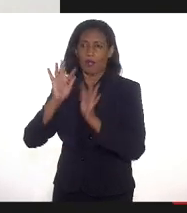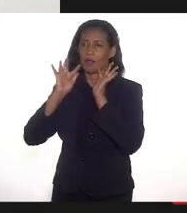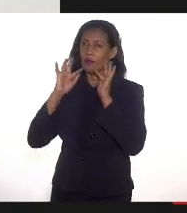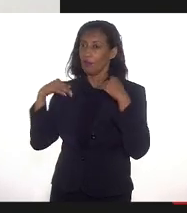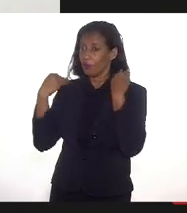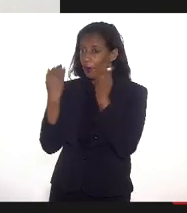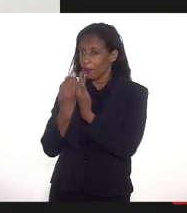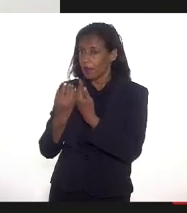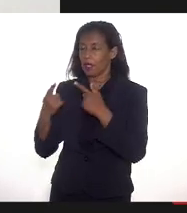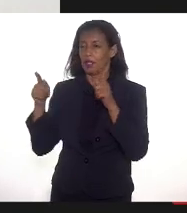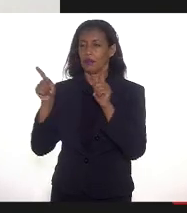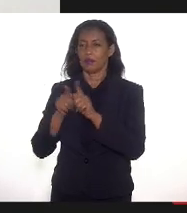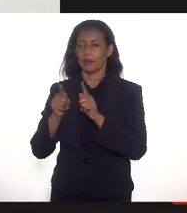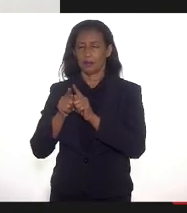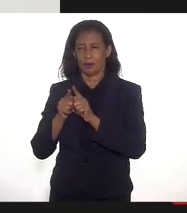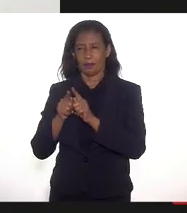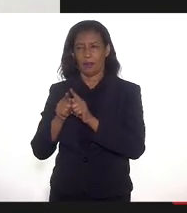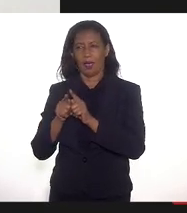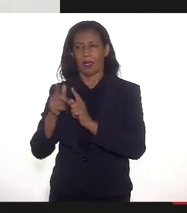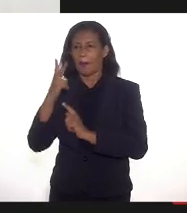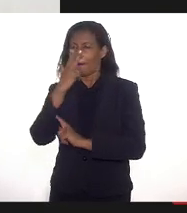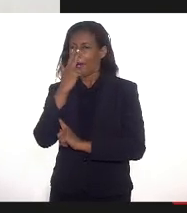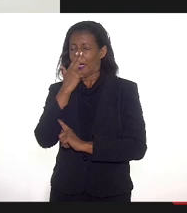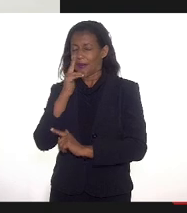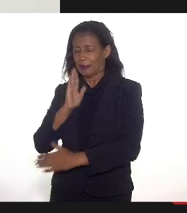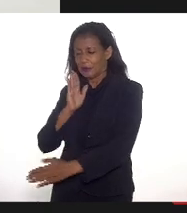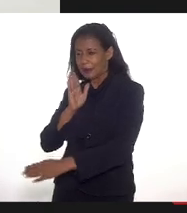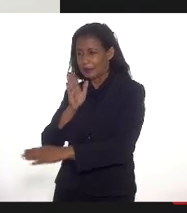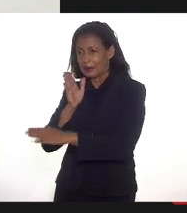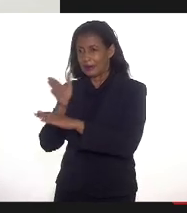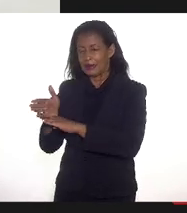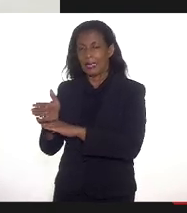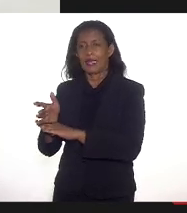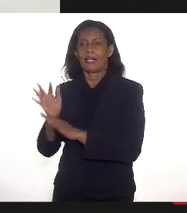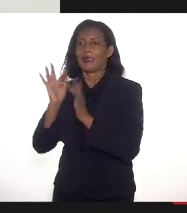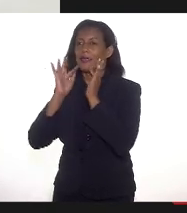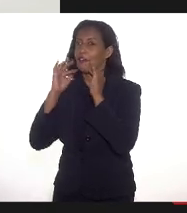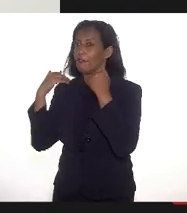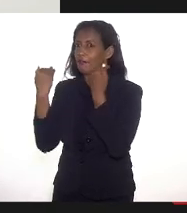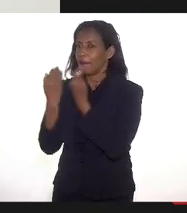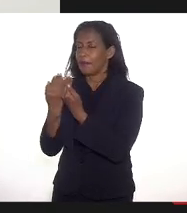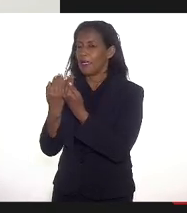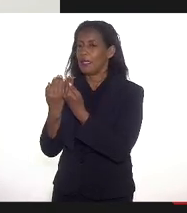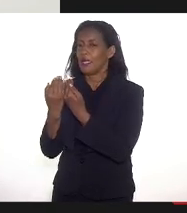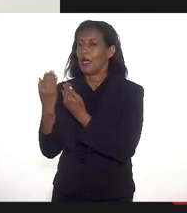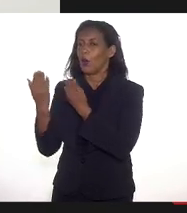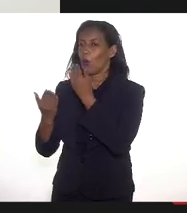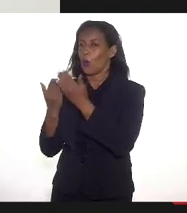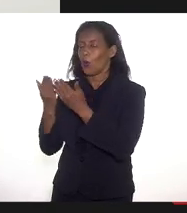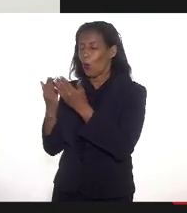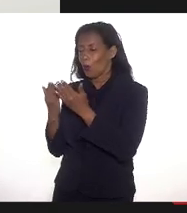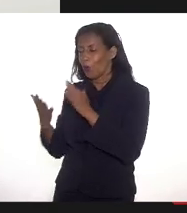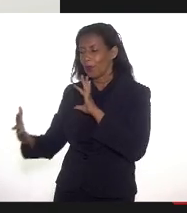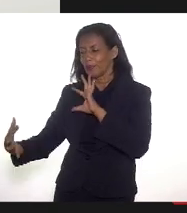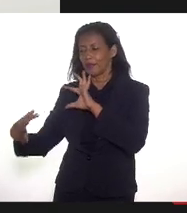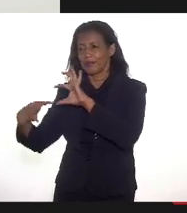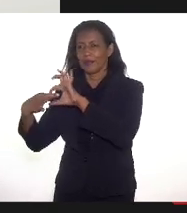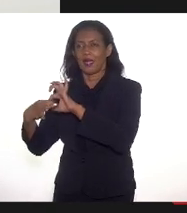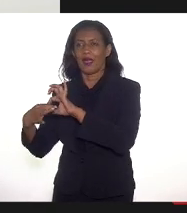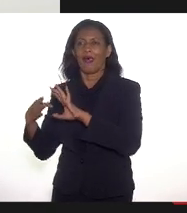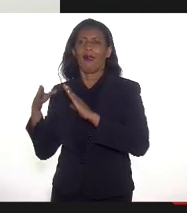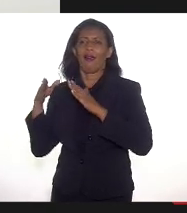na educação infantil a gente consegue acertar muito mais na família e ver essa família como ponte aí para chegar até a